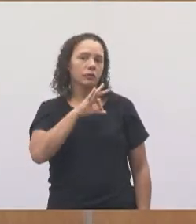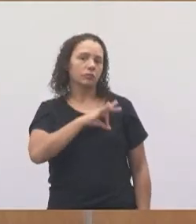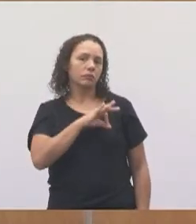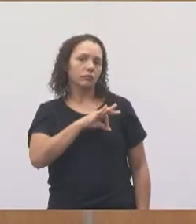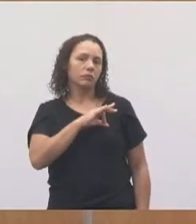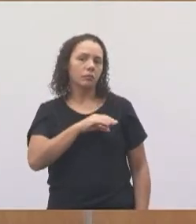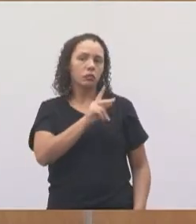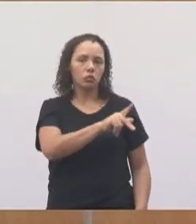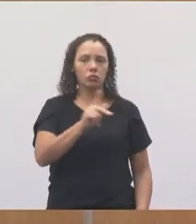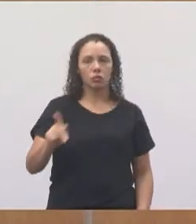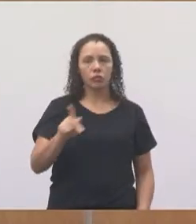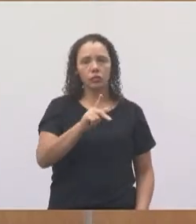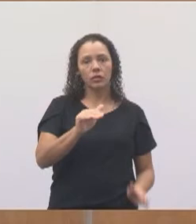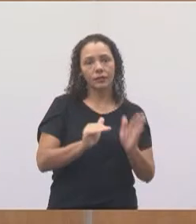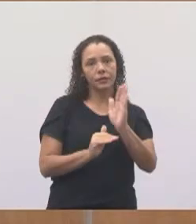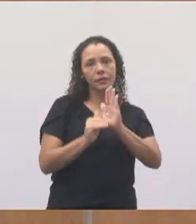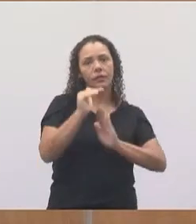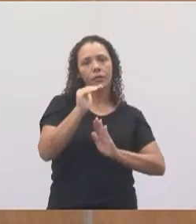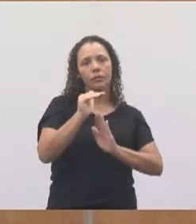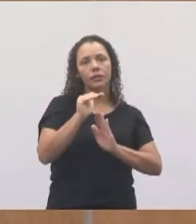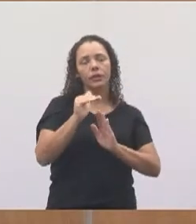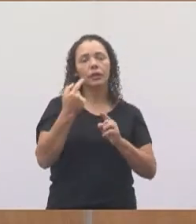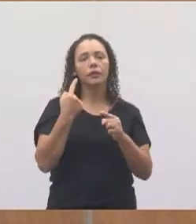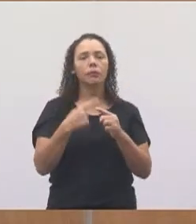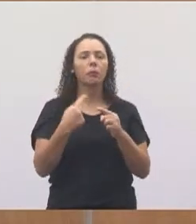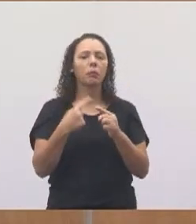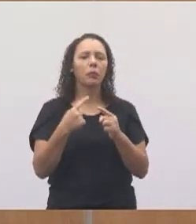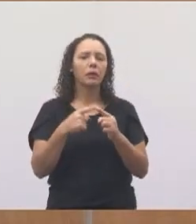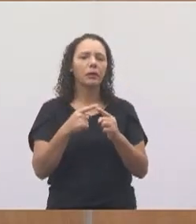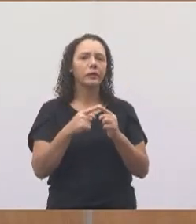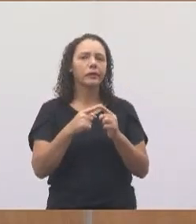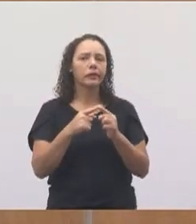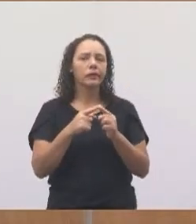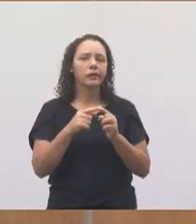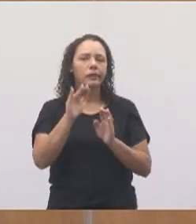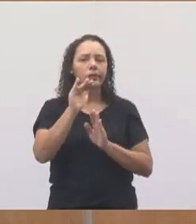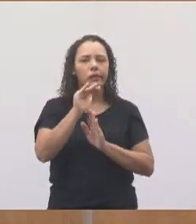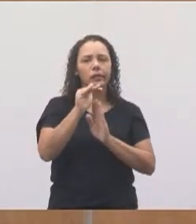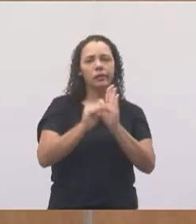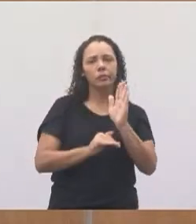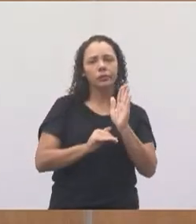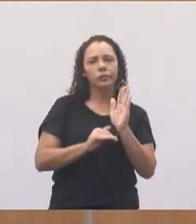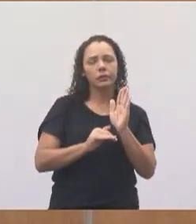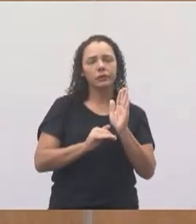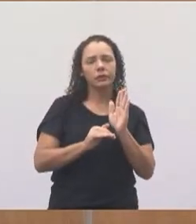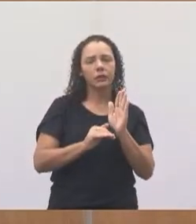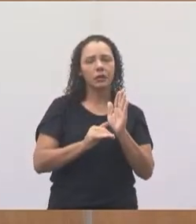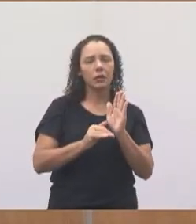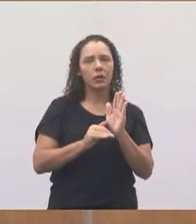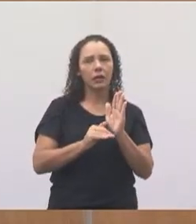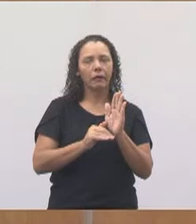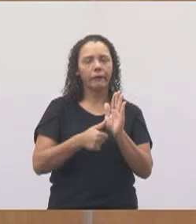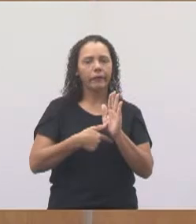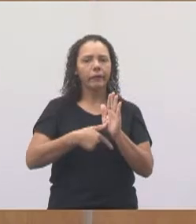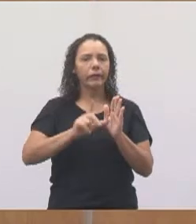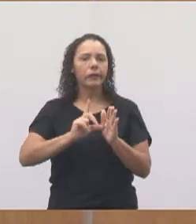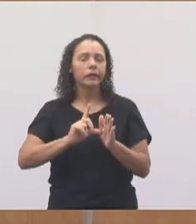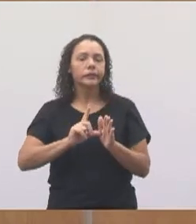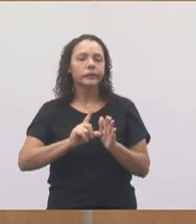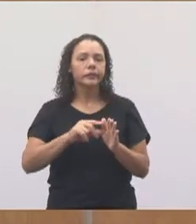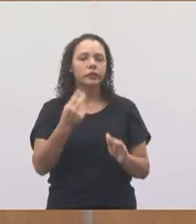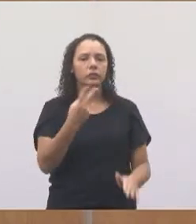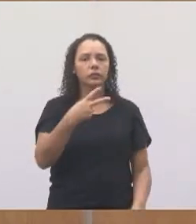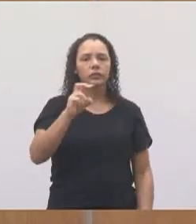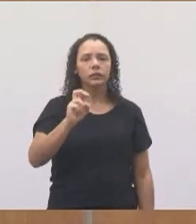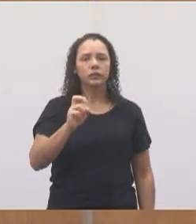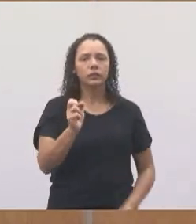causa da redução, antecipação dos 25 anos da aposentadoria. Então, o patronal gira em